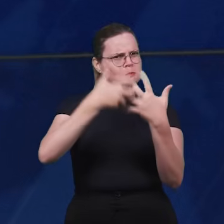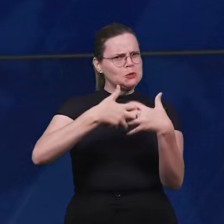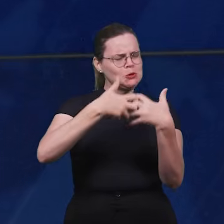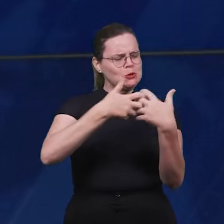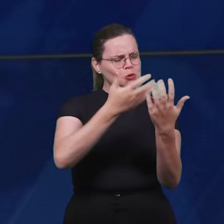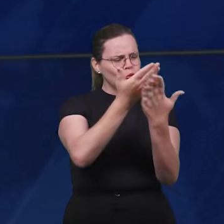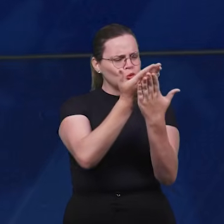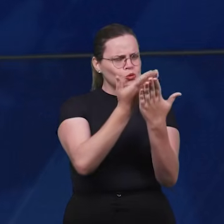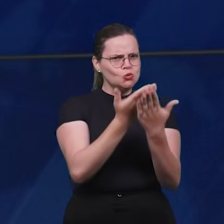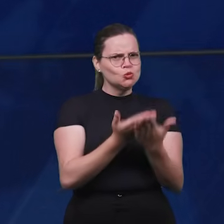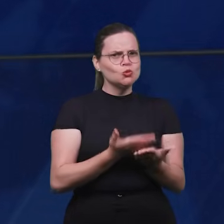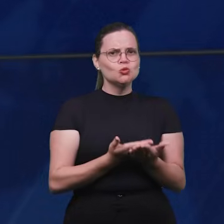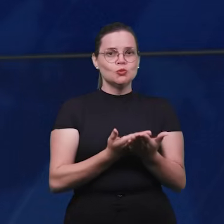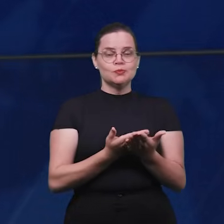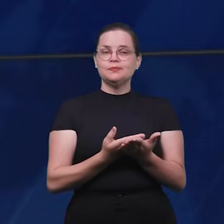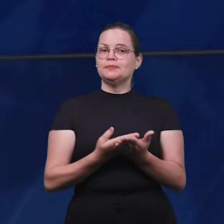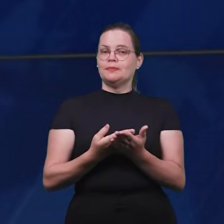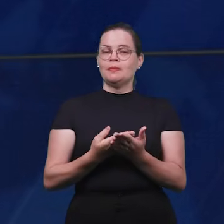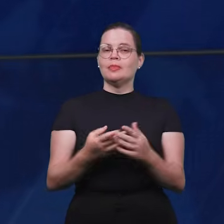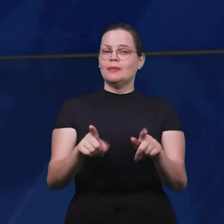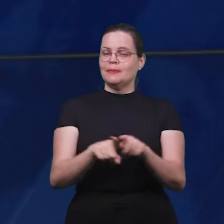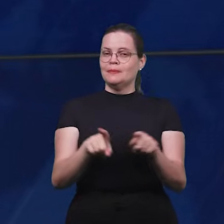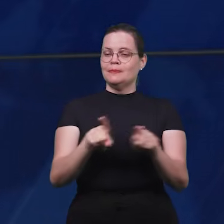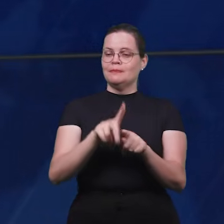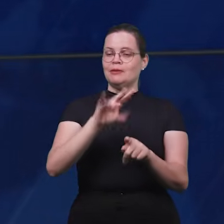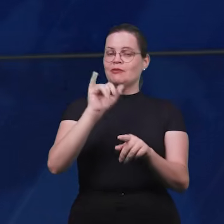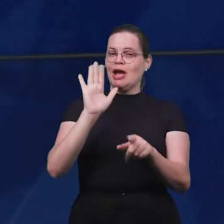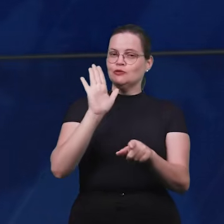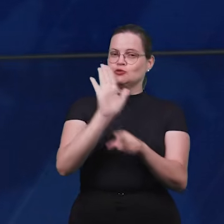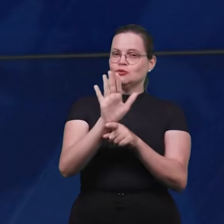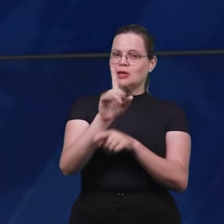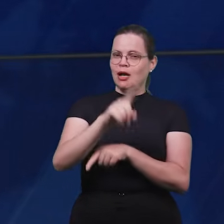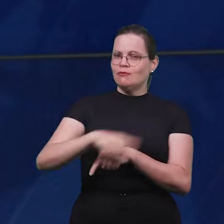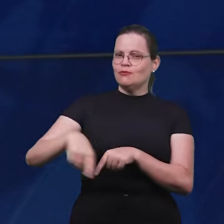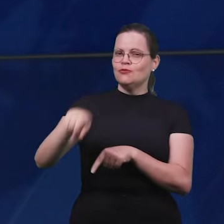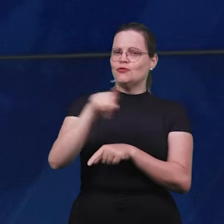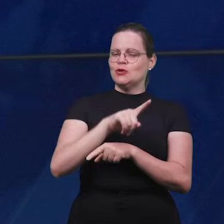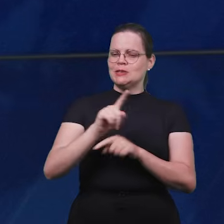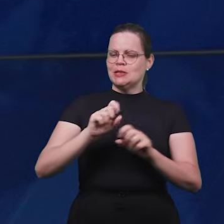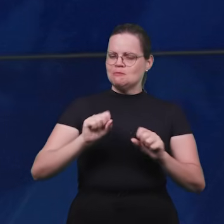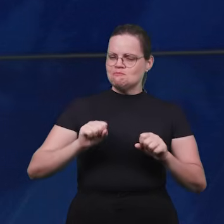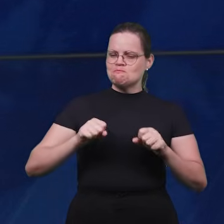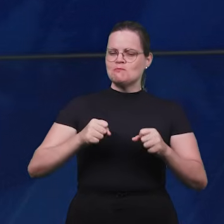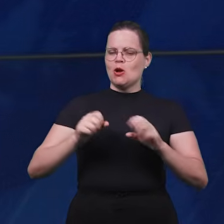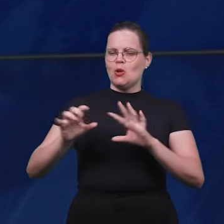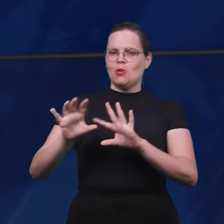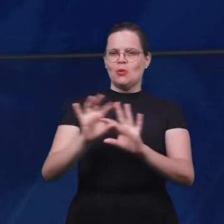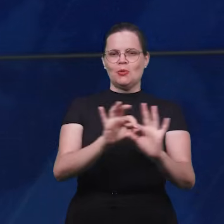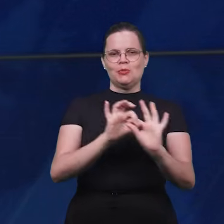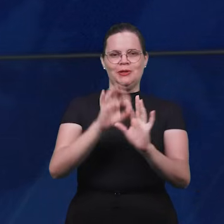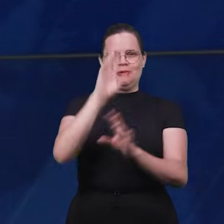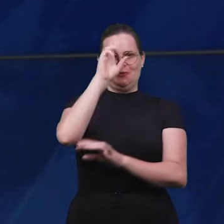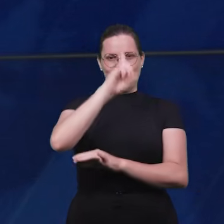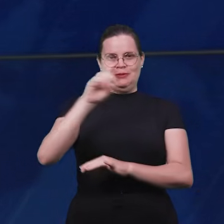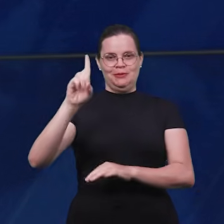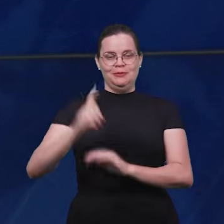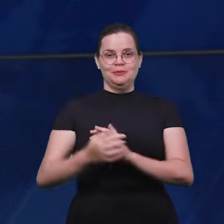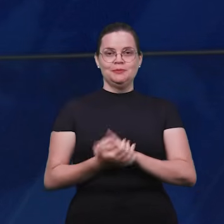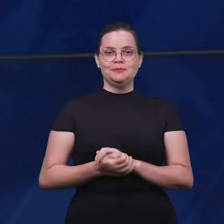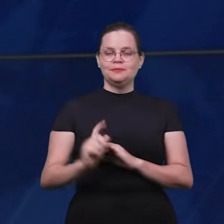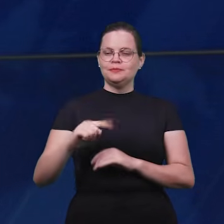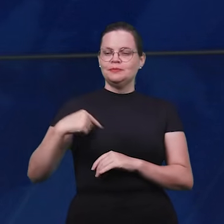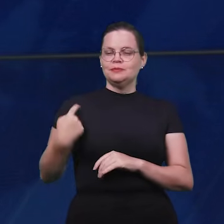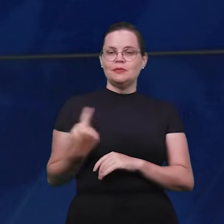E que, sem dúvida, isso contribuirá positivamente para a sua comunhão com Deus. Nós estamos